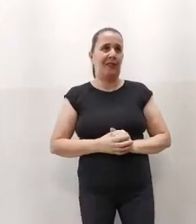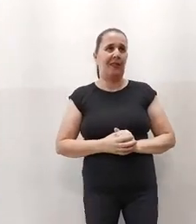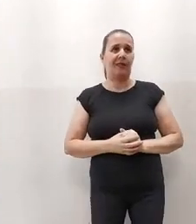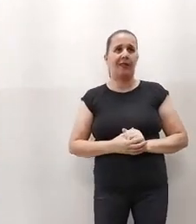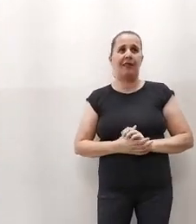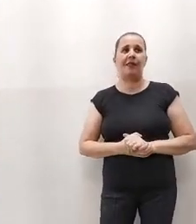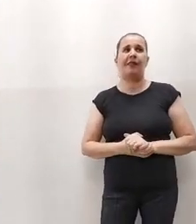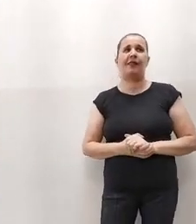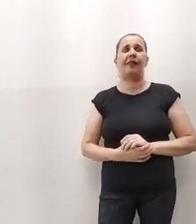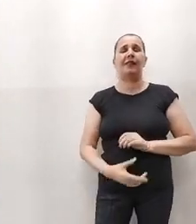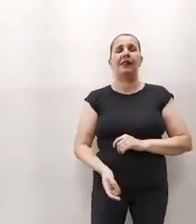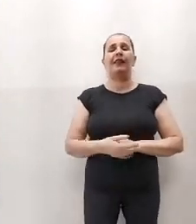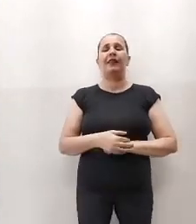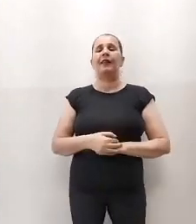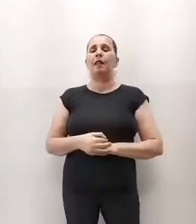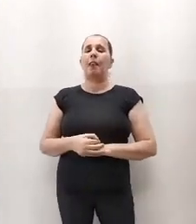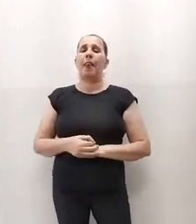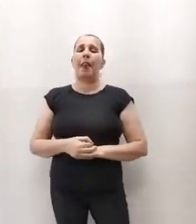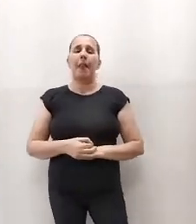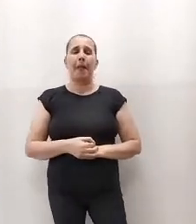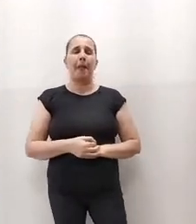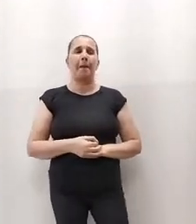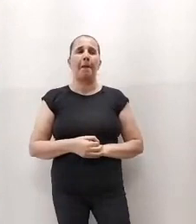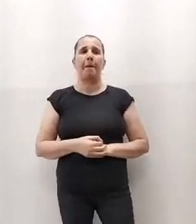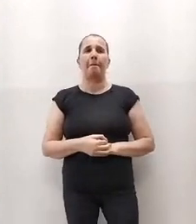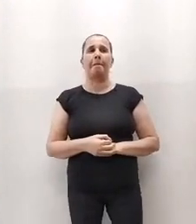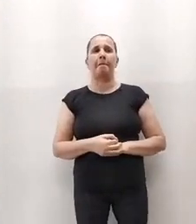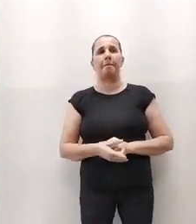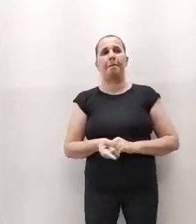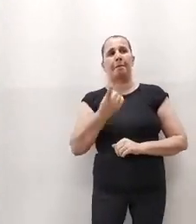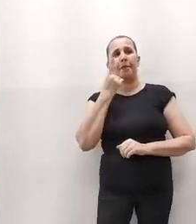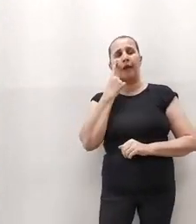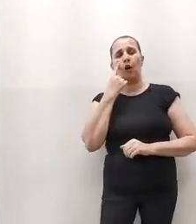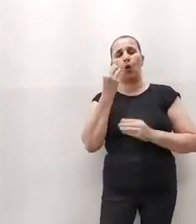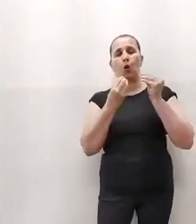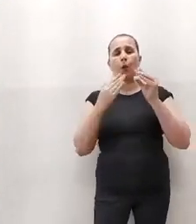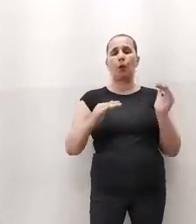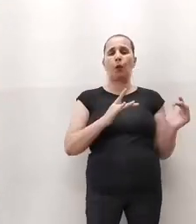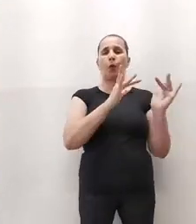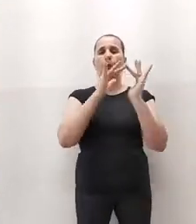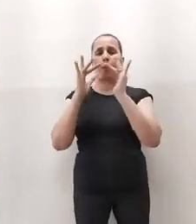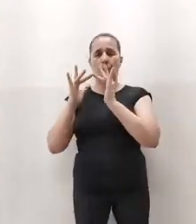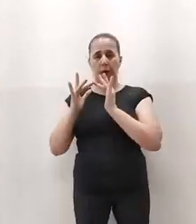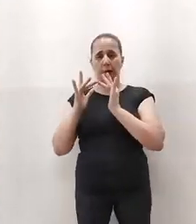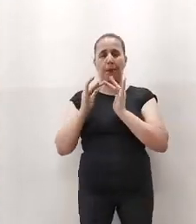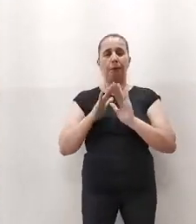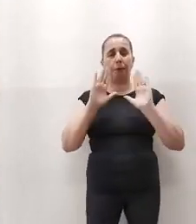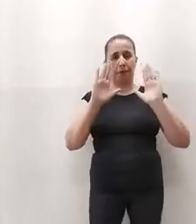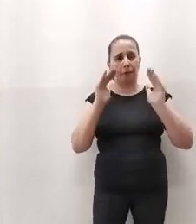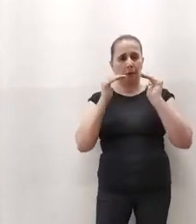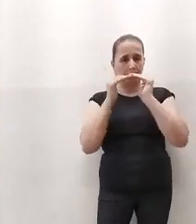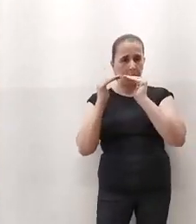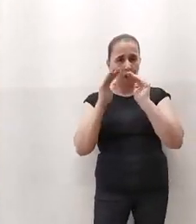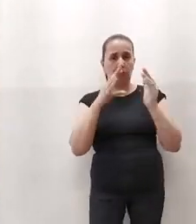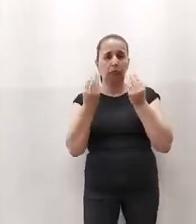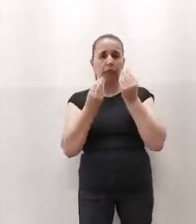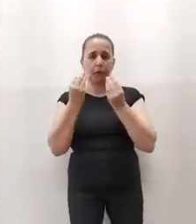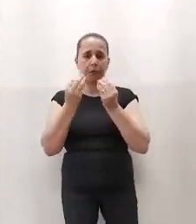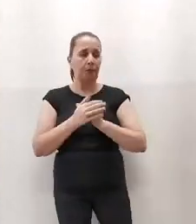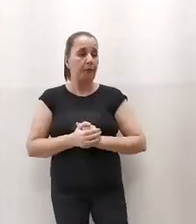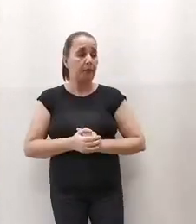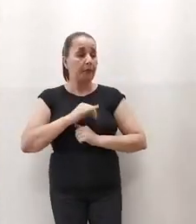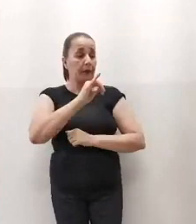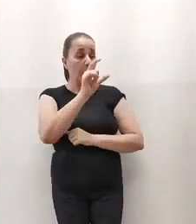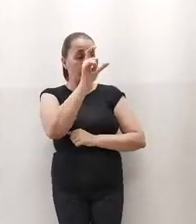2 Coríntios capítulo 5, versículo 17, olha como isso se conecta muito a essa visão. E assim,